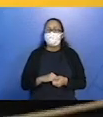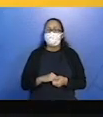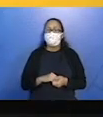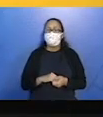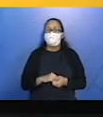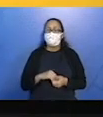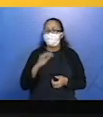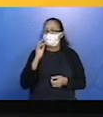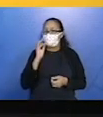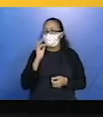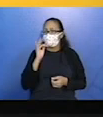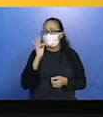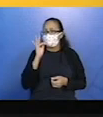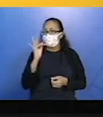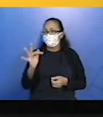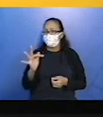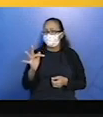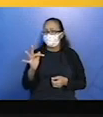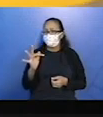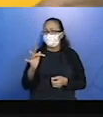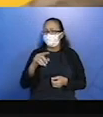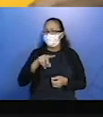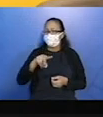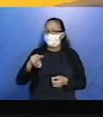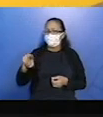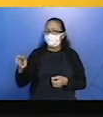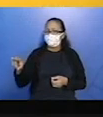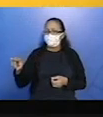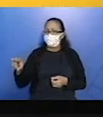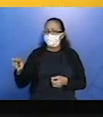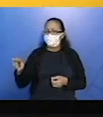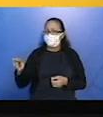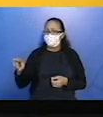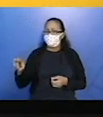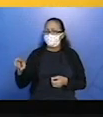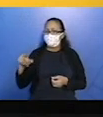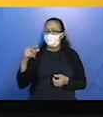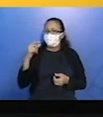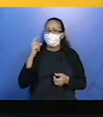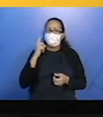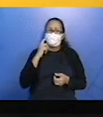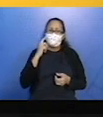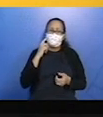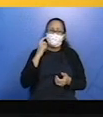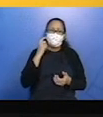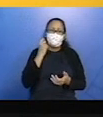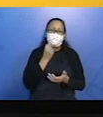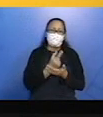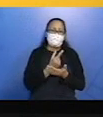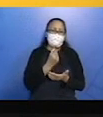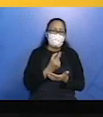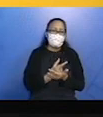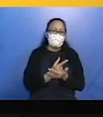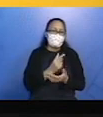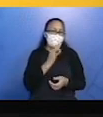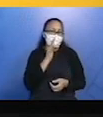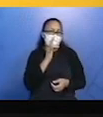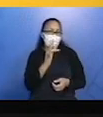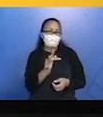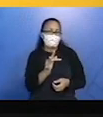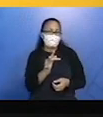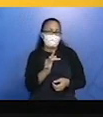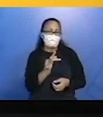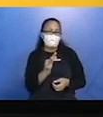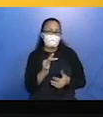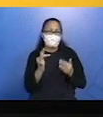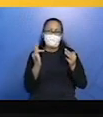Por quê? Porque no futuro vai ficar elas comprarão balas no bar. O final